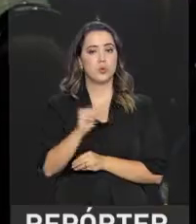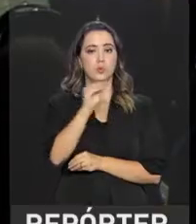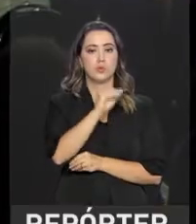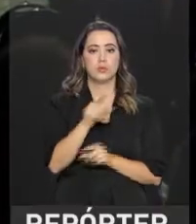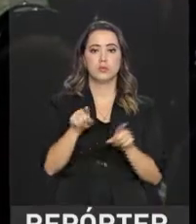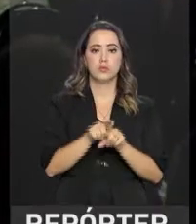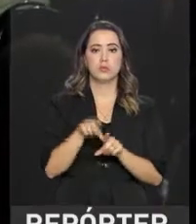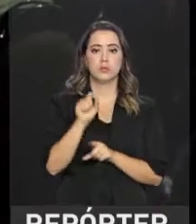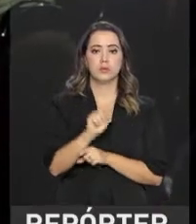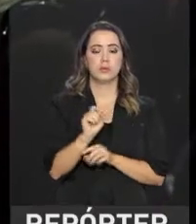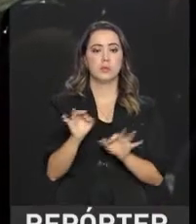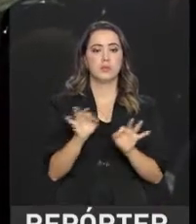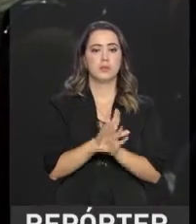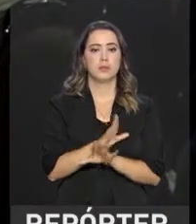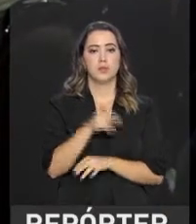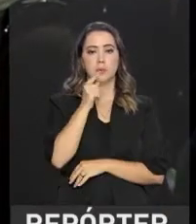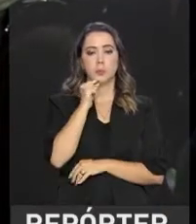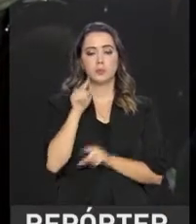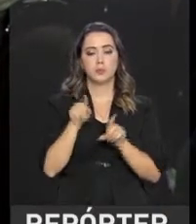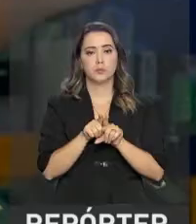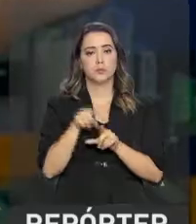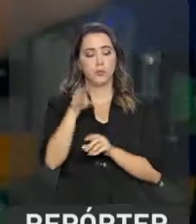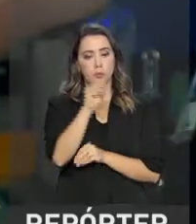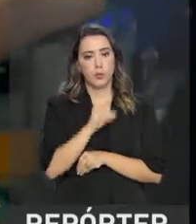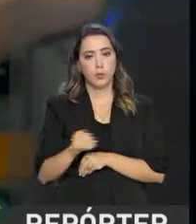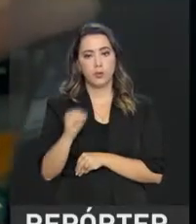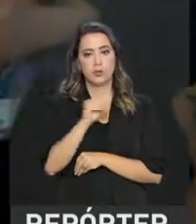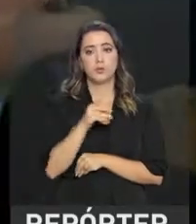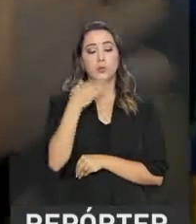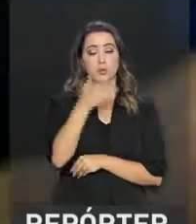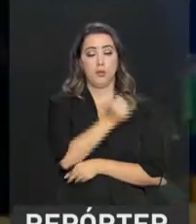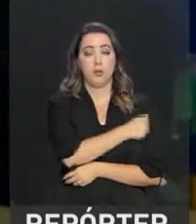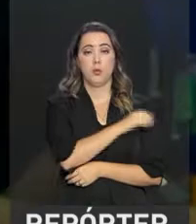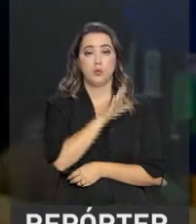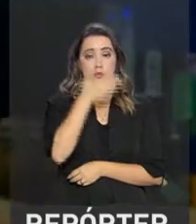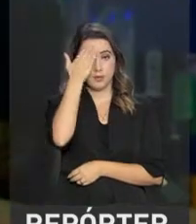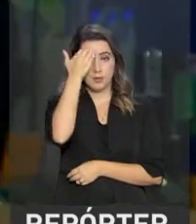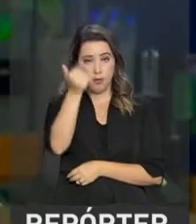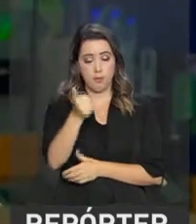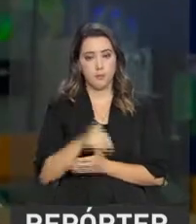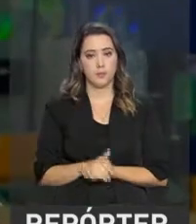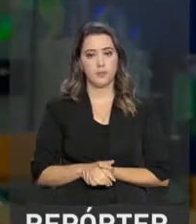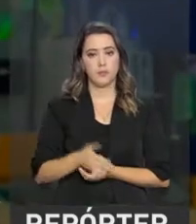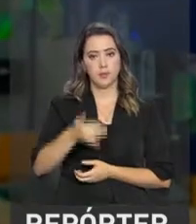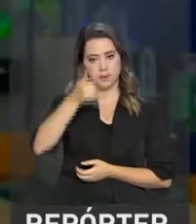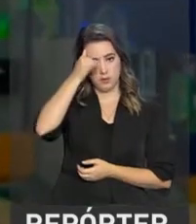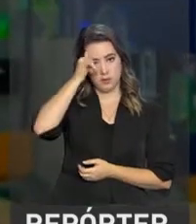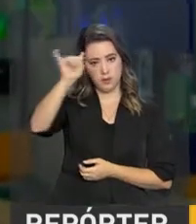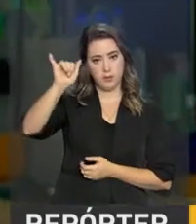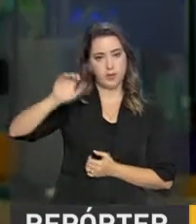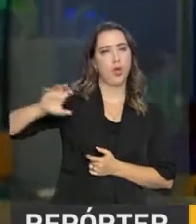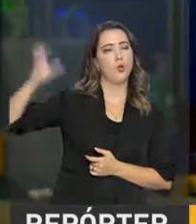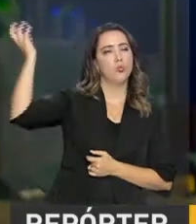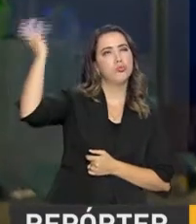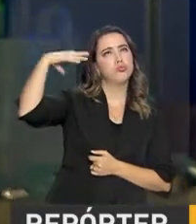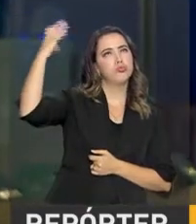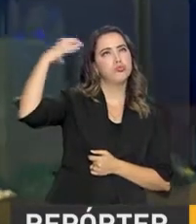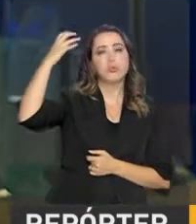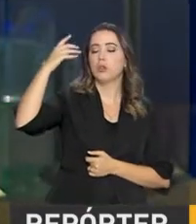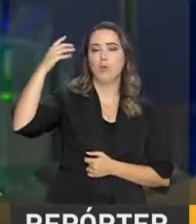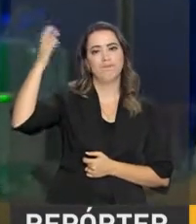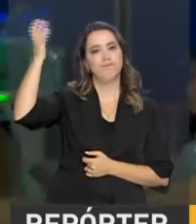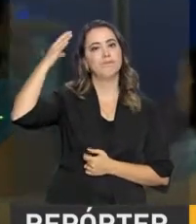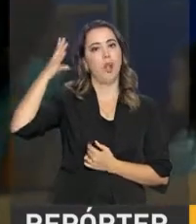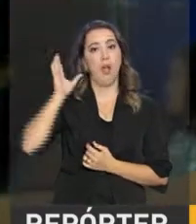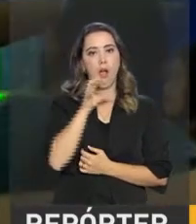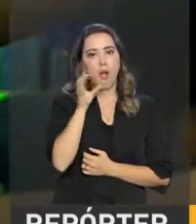a água pode acabar? Essa lição a Alana já aprendeu. Eu tenho evitado de demorar no banho, evitado